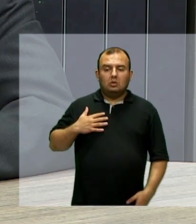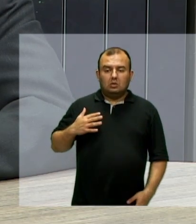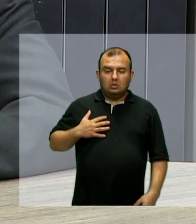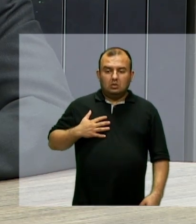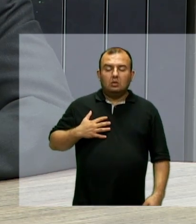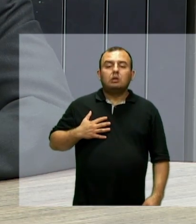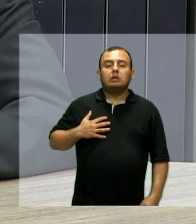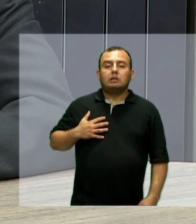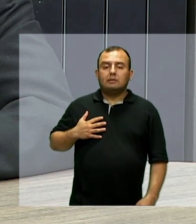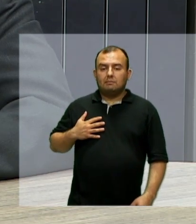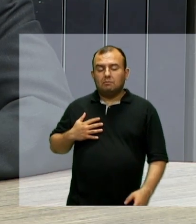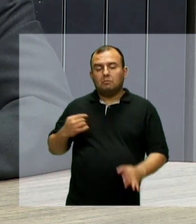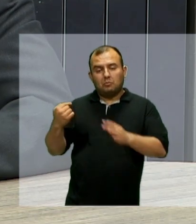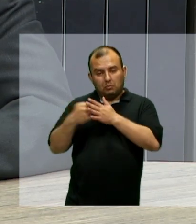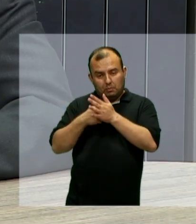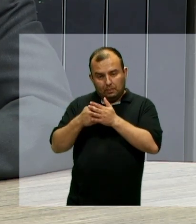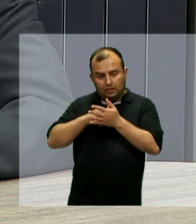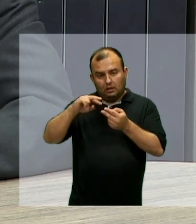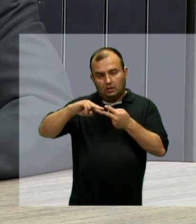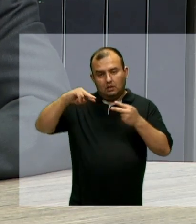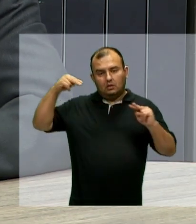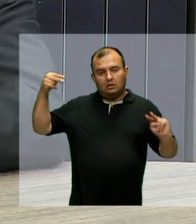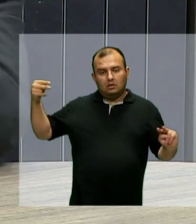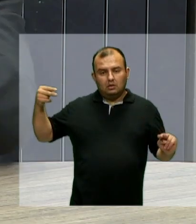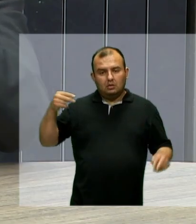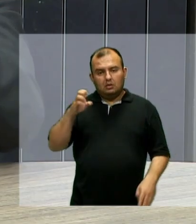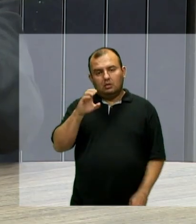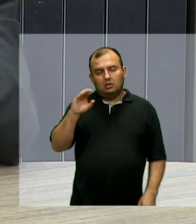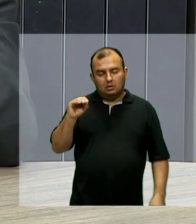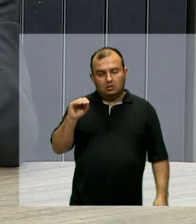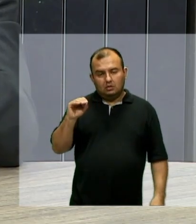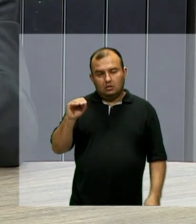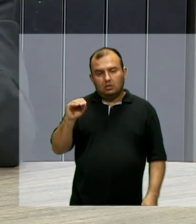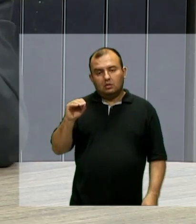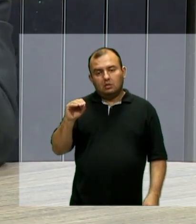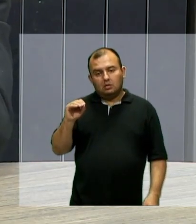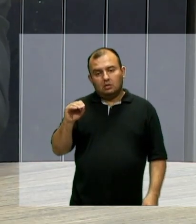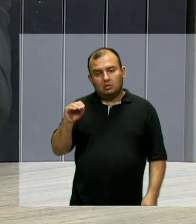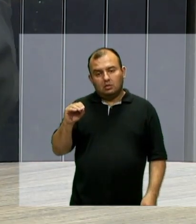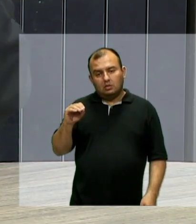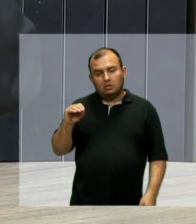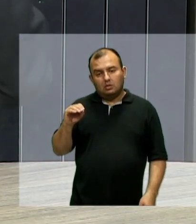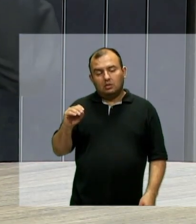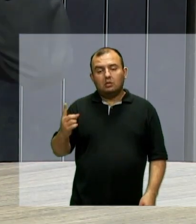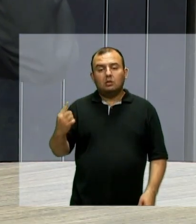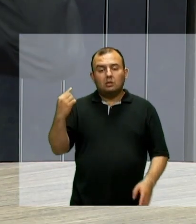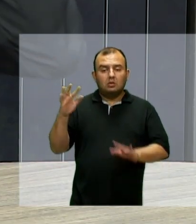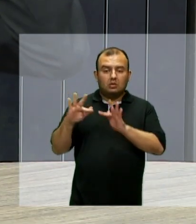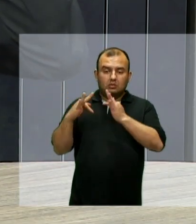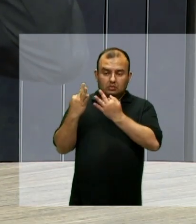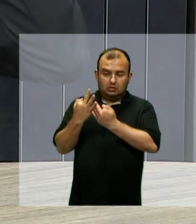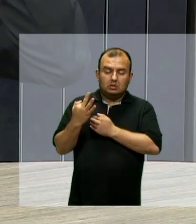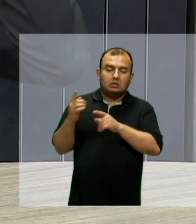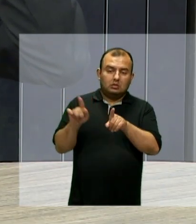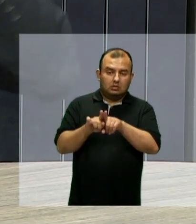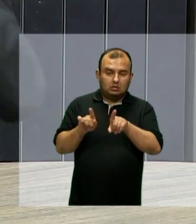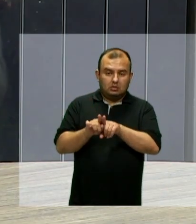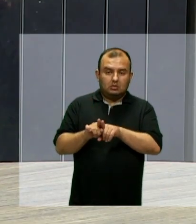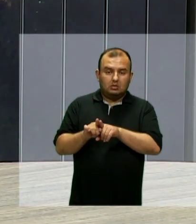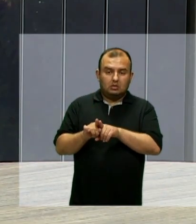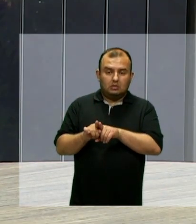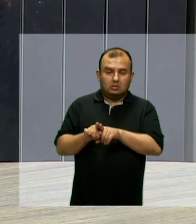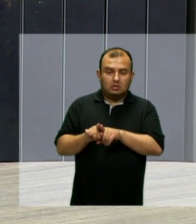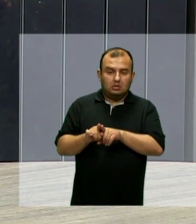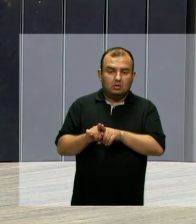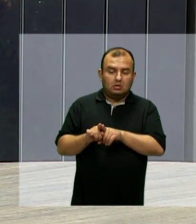essa pessoa fez o exame genético, ela deu uma alteração lá no exon, na parte do gene, os familiares dessa paciente fazem um exame